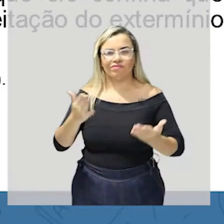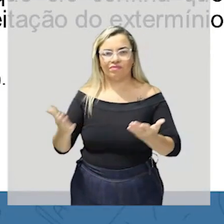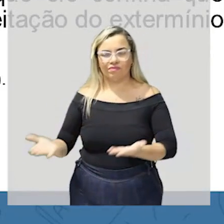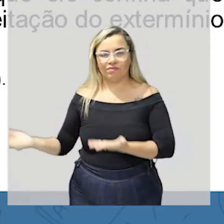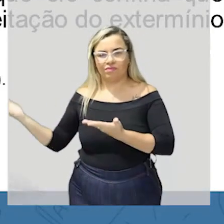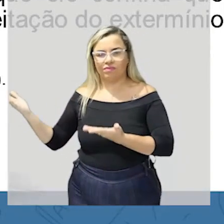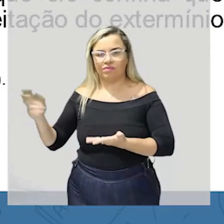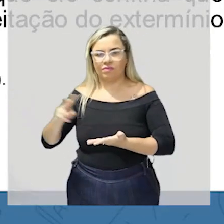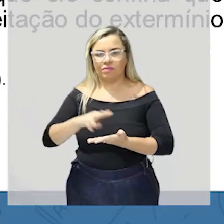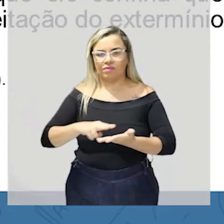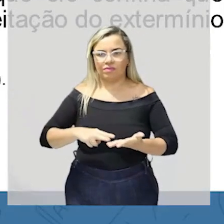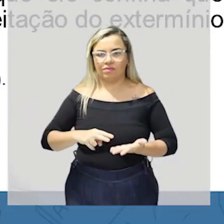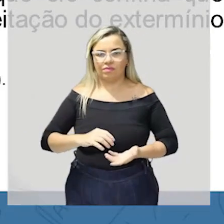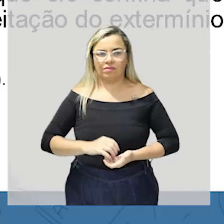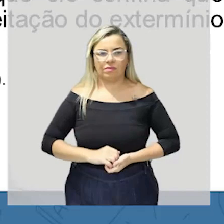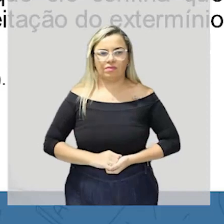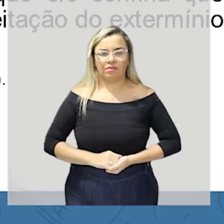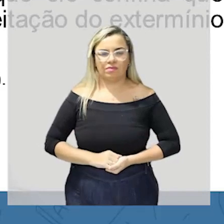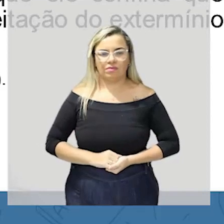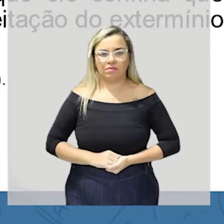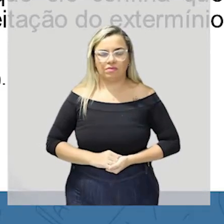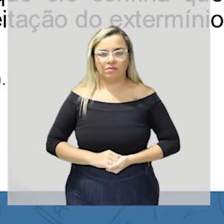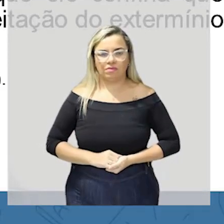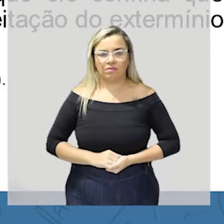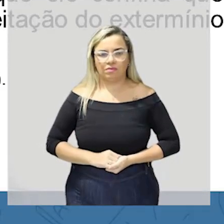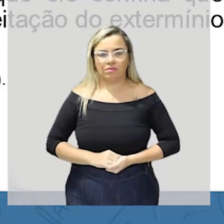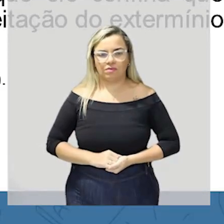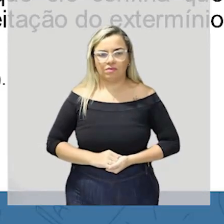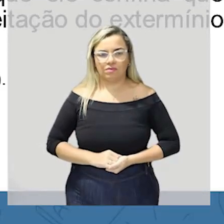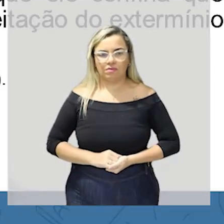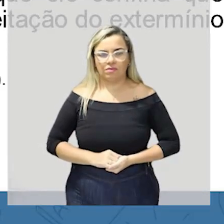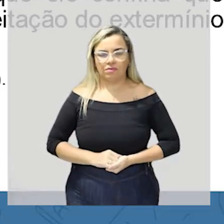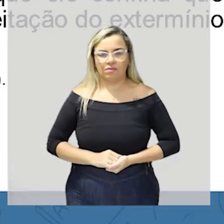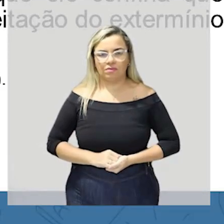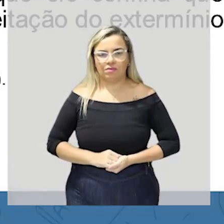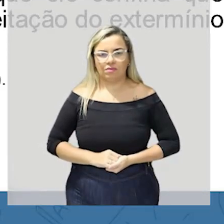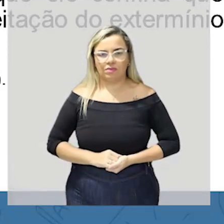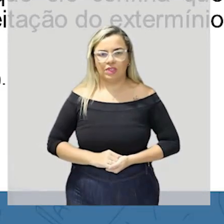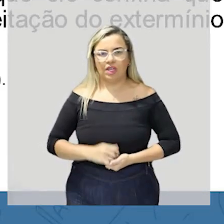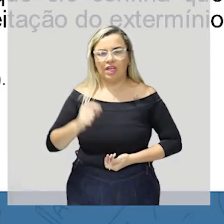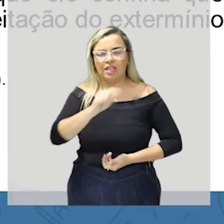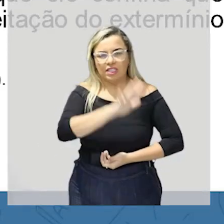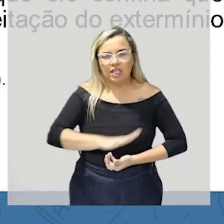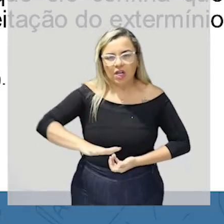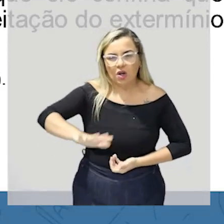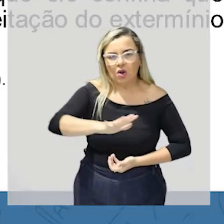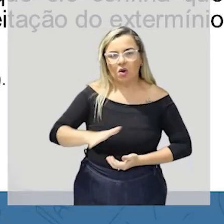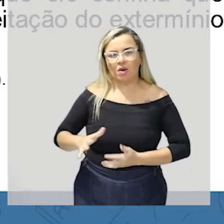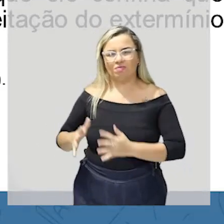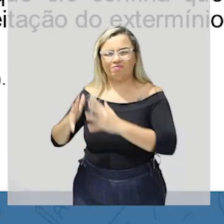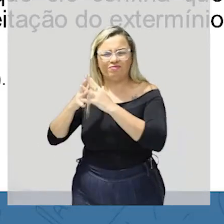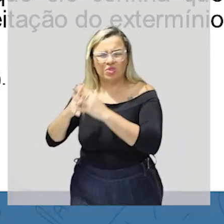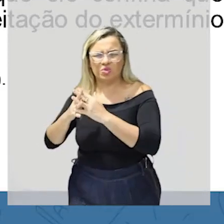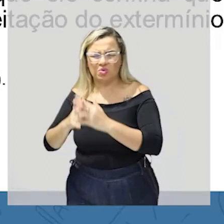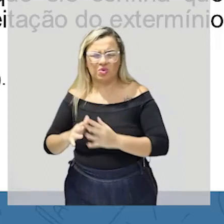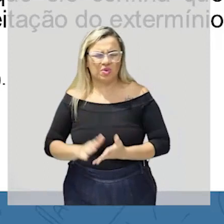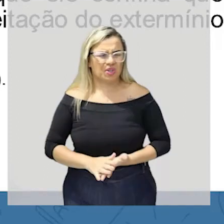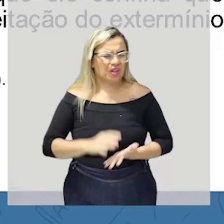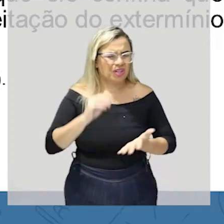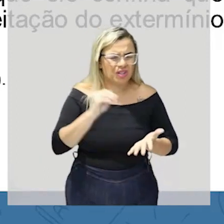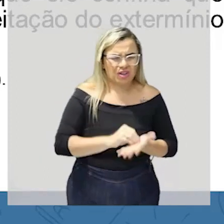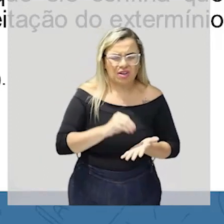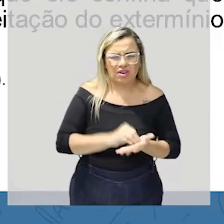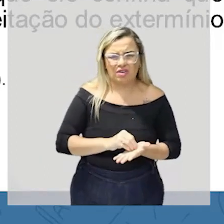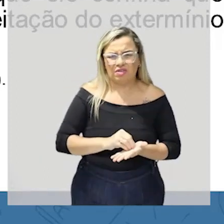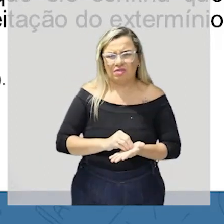realidade, criada pela aparente ausência de propósito, aparente ausência de propósito, é a verdadeira